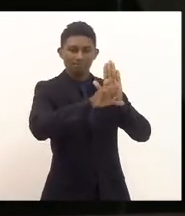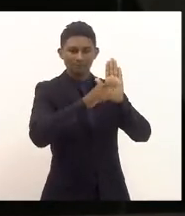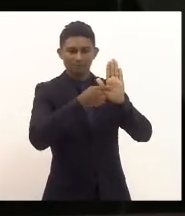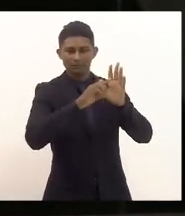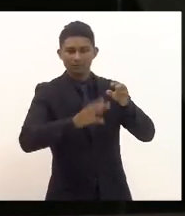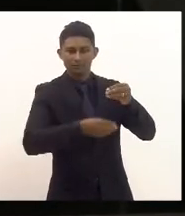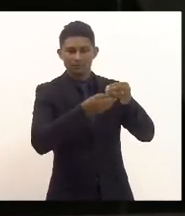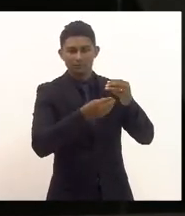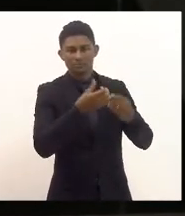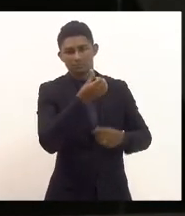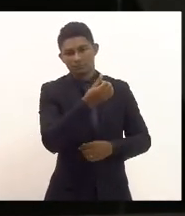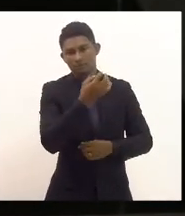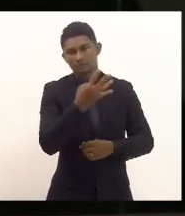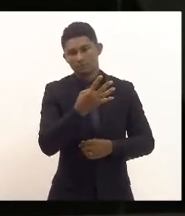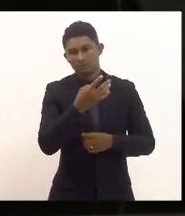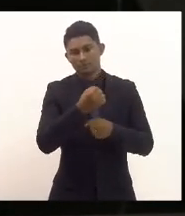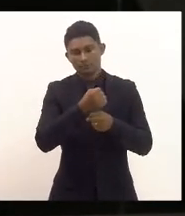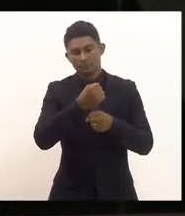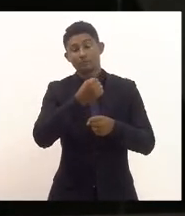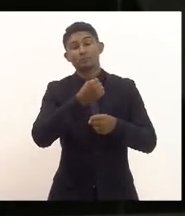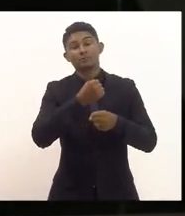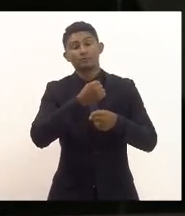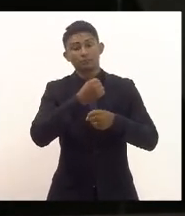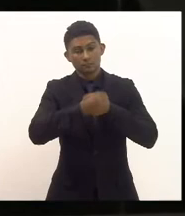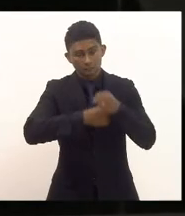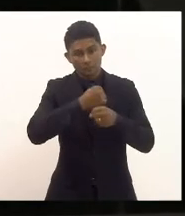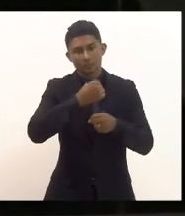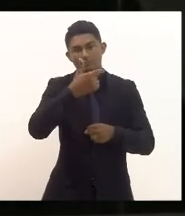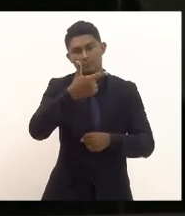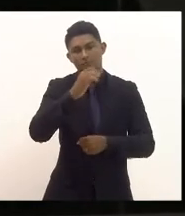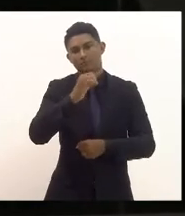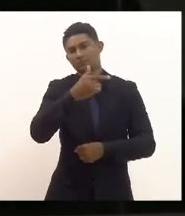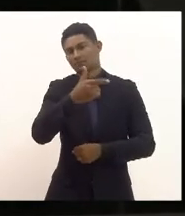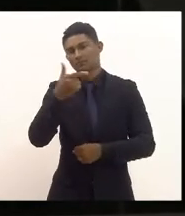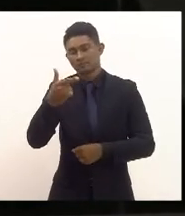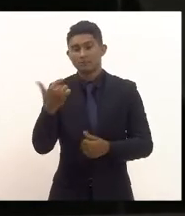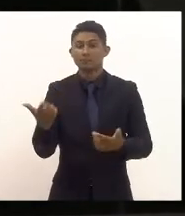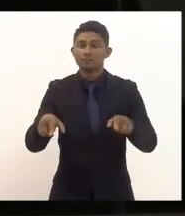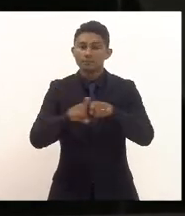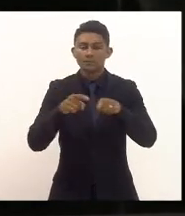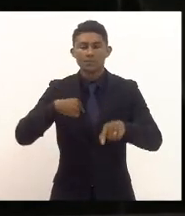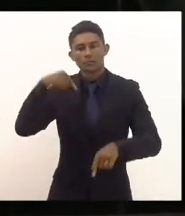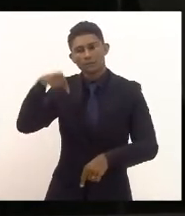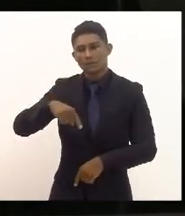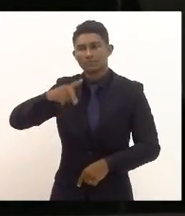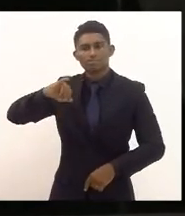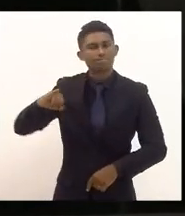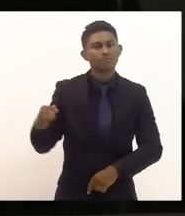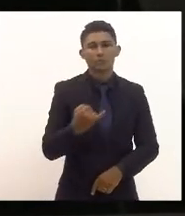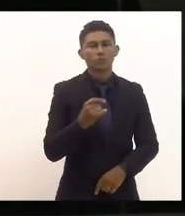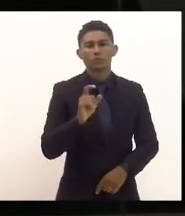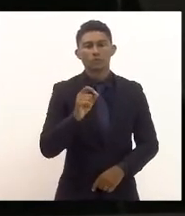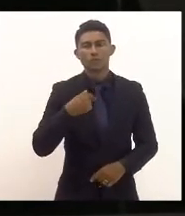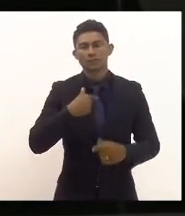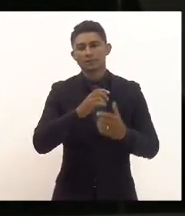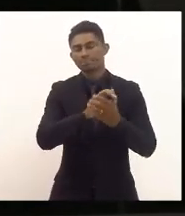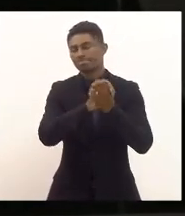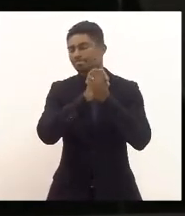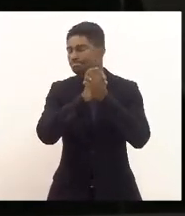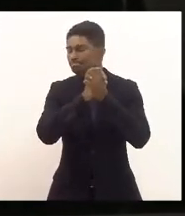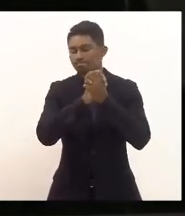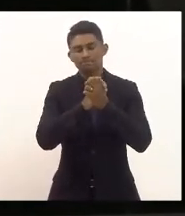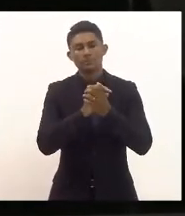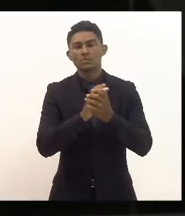lei complementar 64 de 2022 que água Aproveita e fazer aqui uma saudação